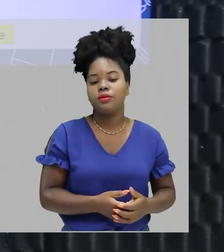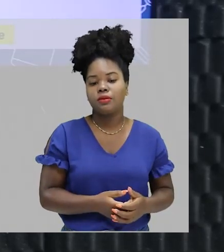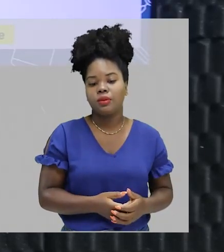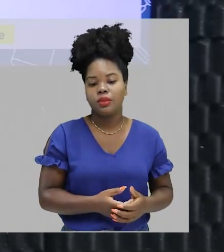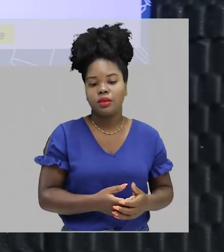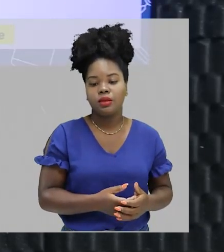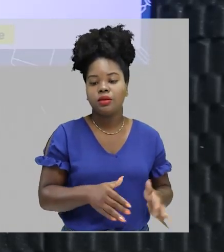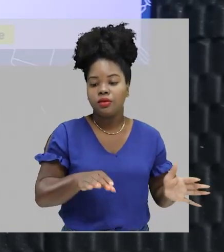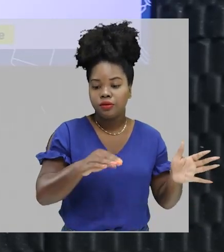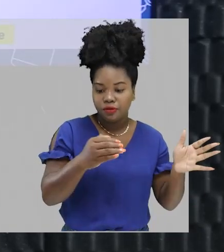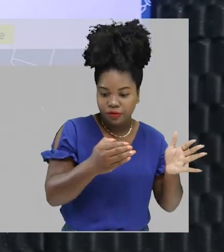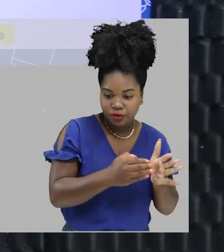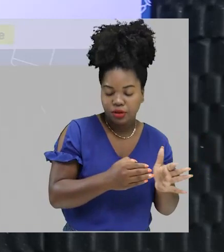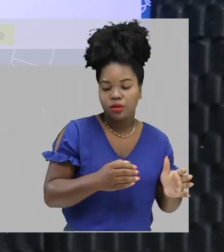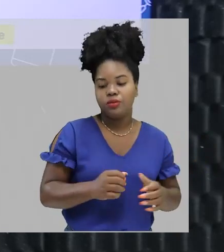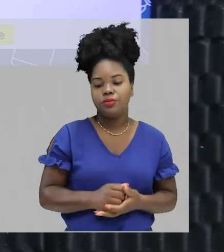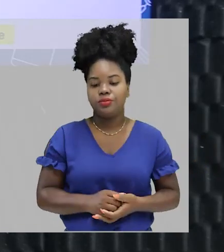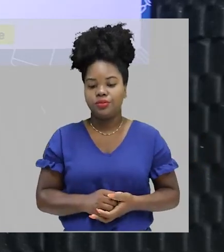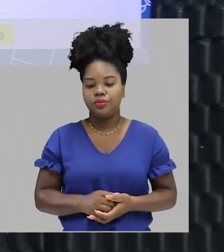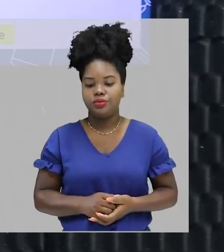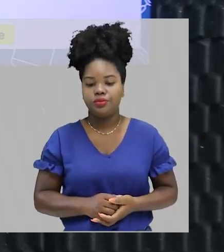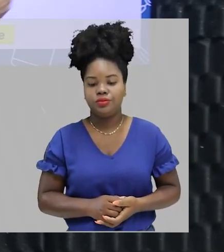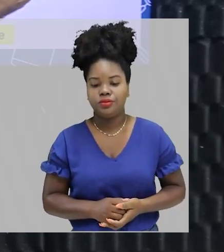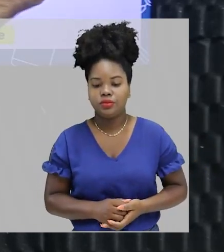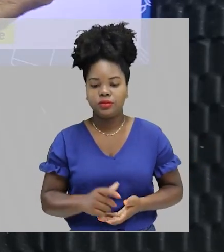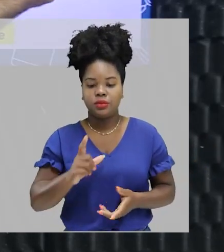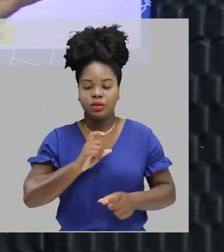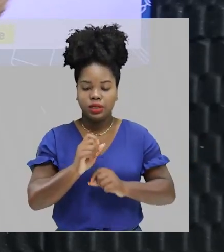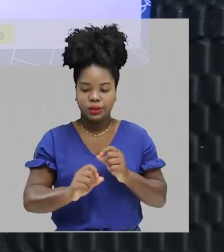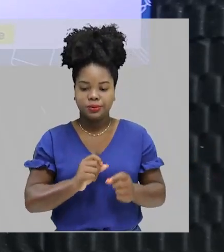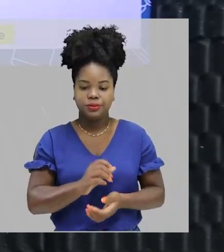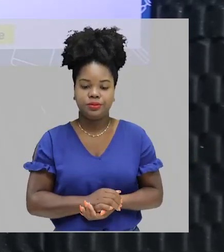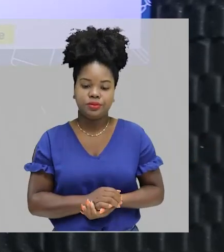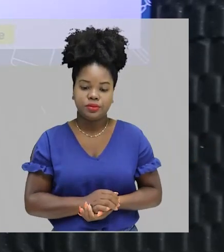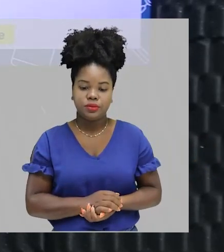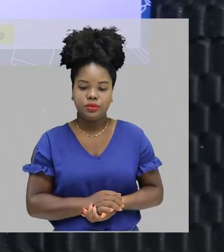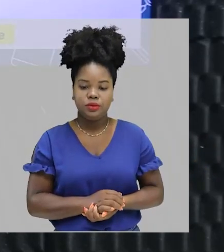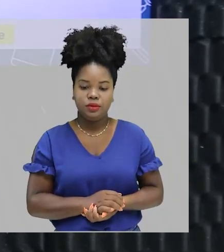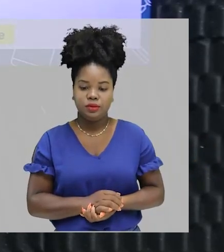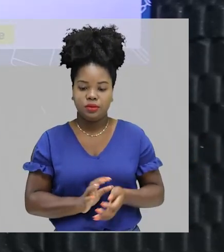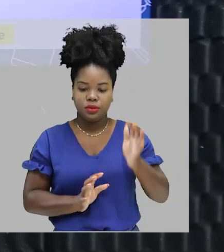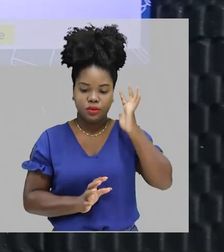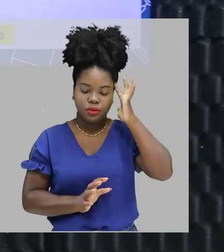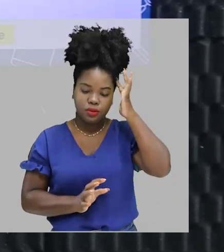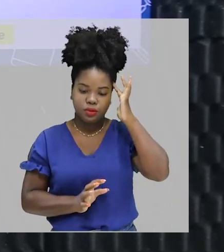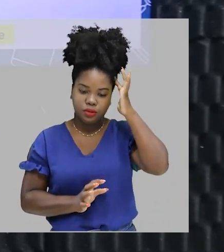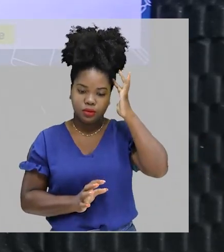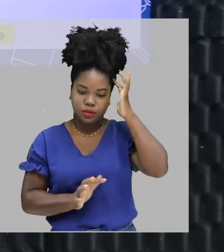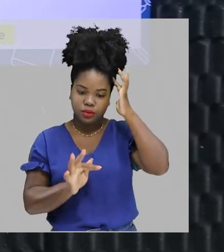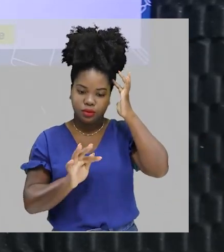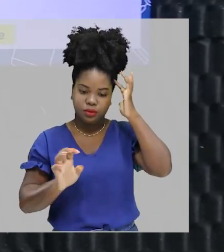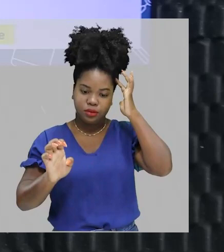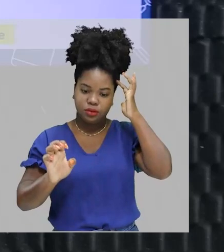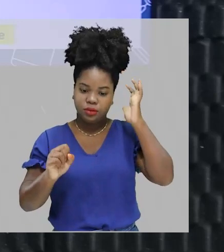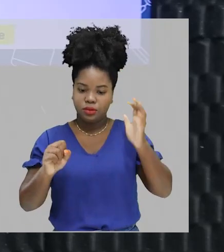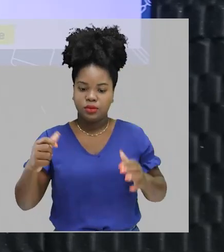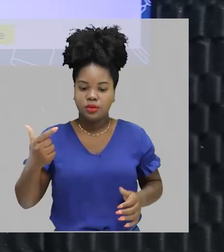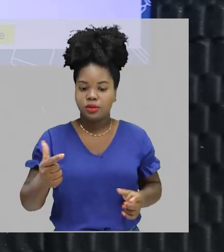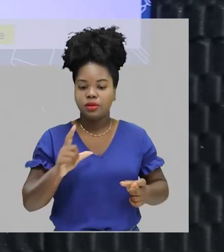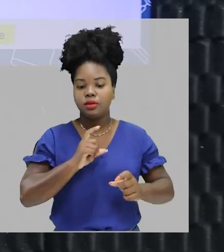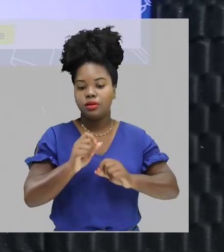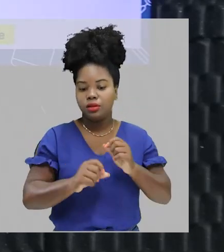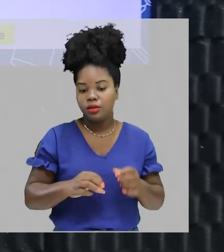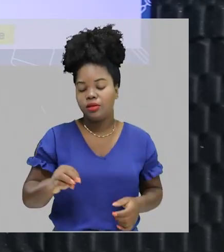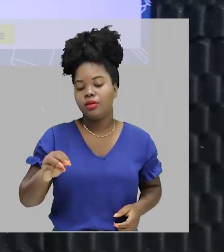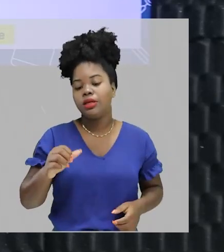o FeS2, com o ácido sulfúrico. Ok, turminha? O FeS2 tem